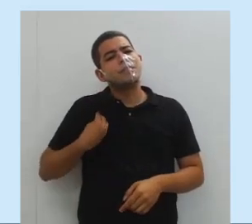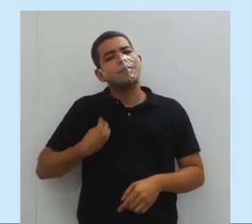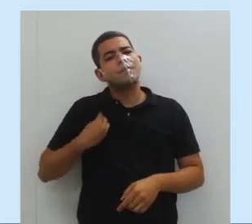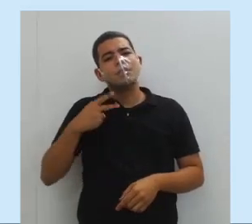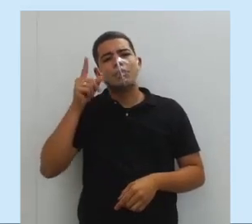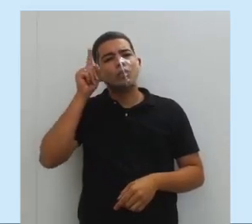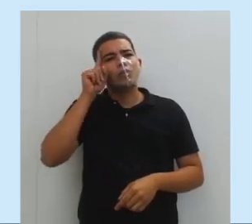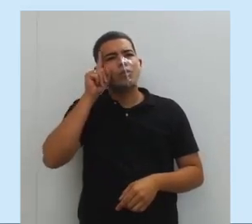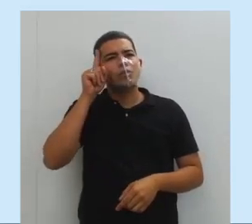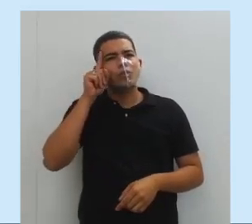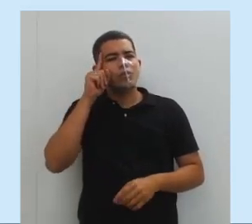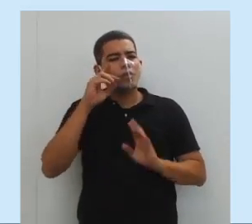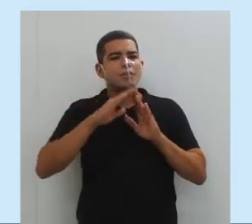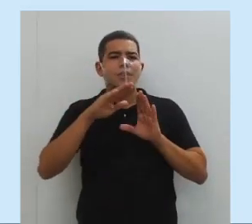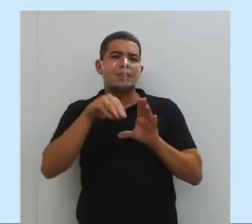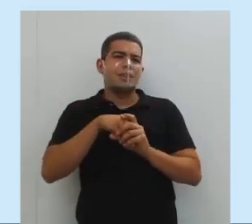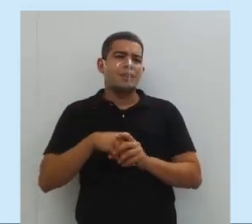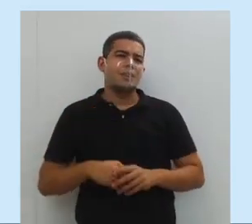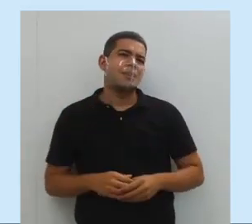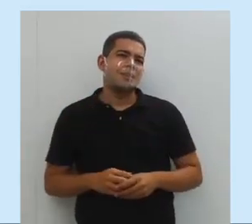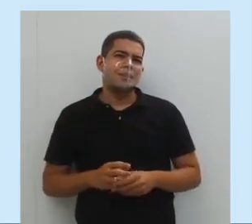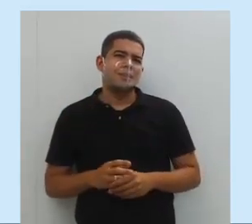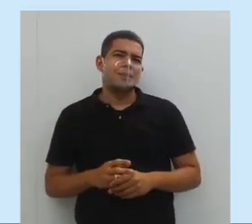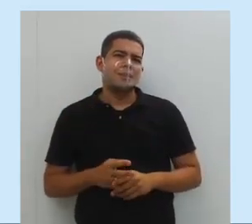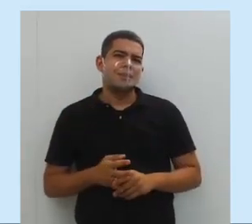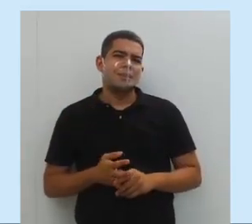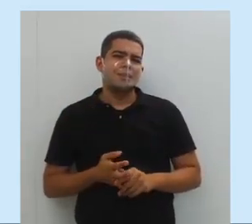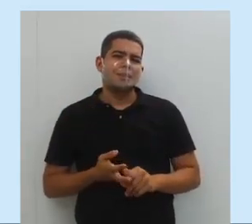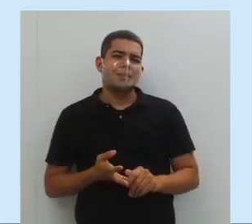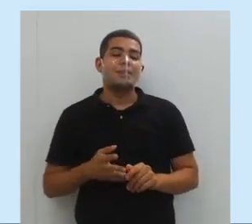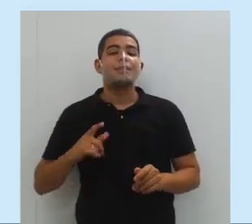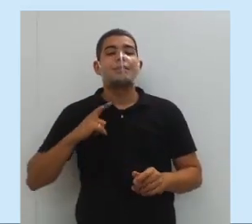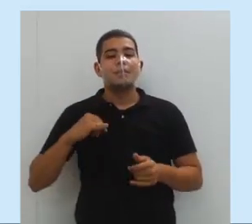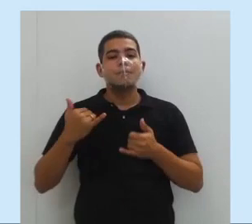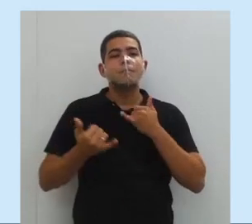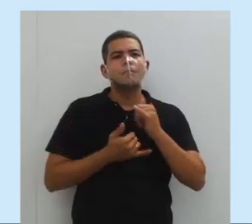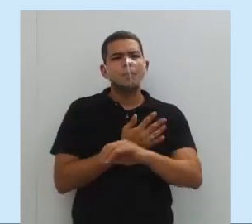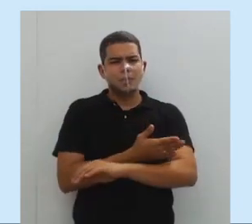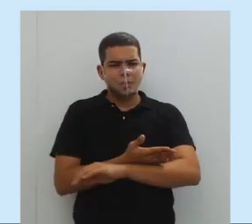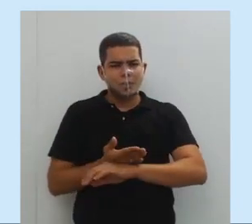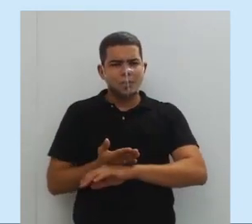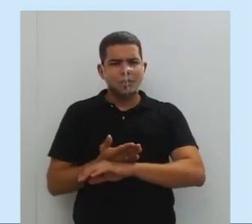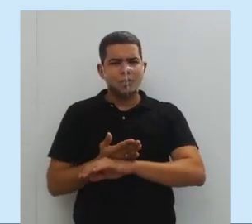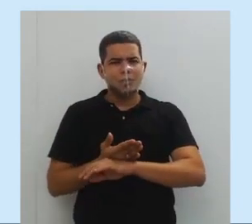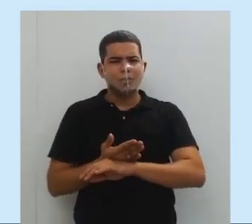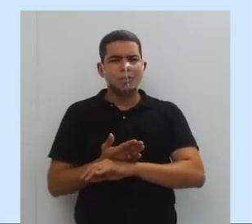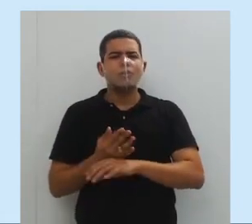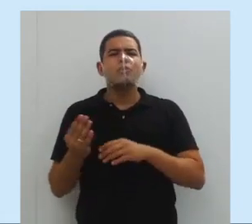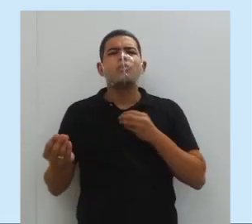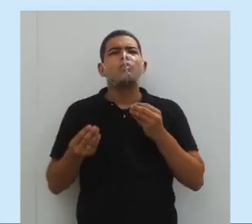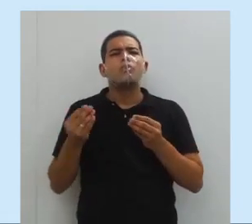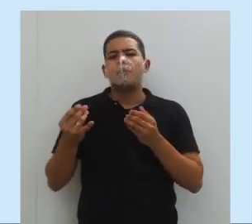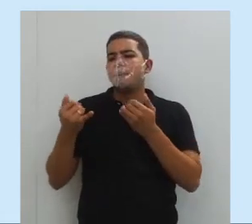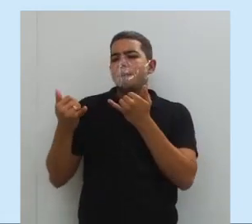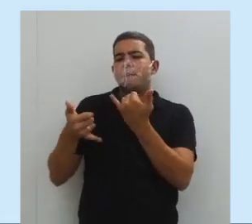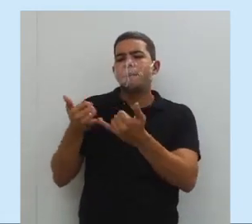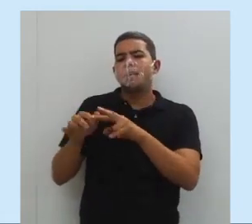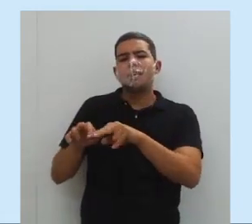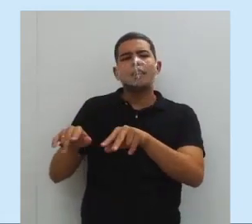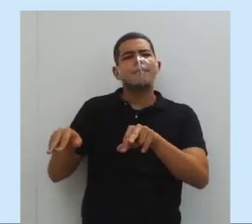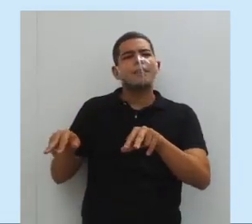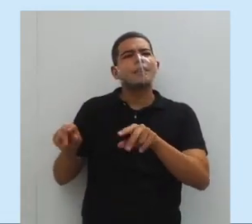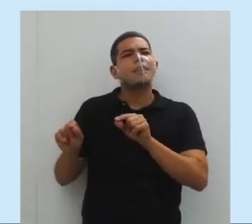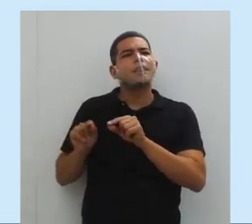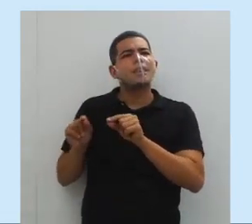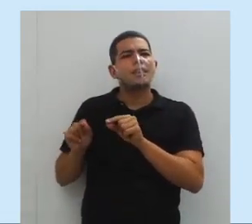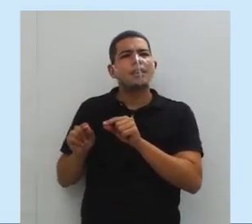primeiro ambiente de educação, que é a sua casa. E os brinquedos populares, será que são diferentes dos jogos? São instrumentos para